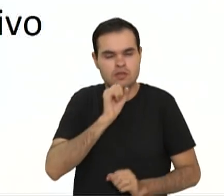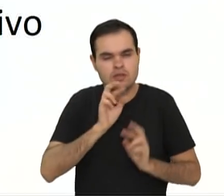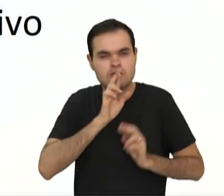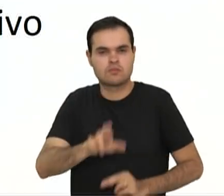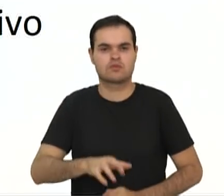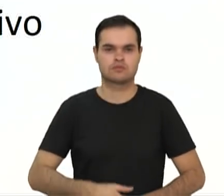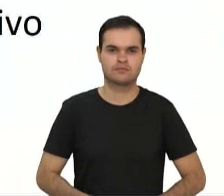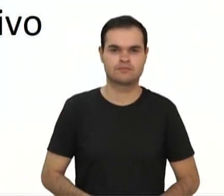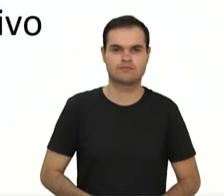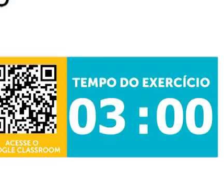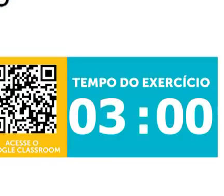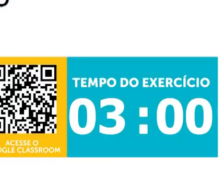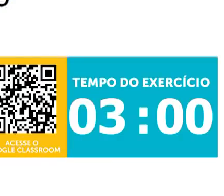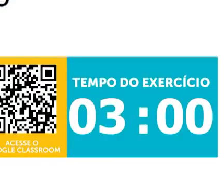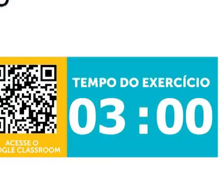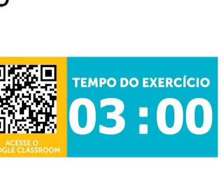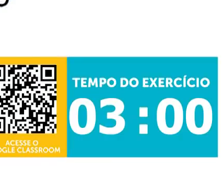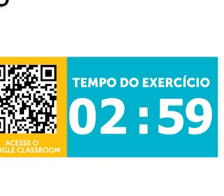responder.